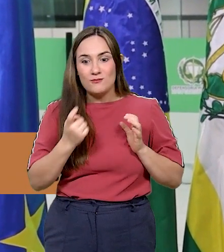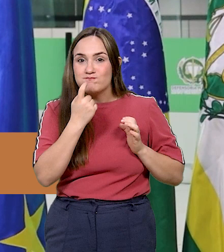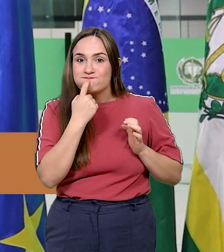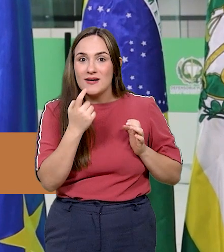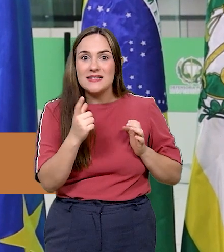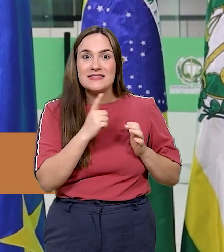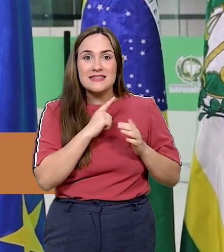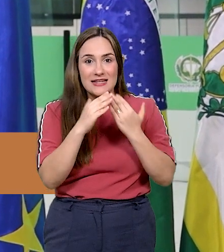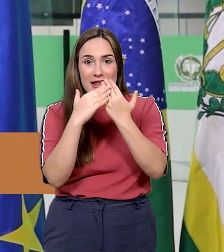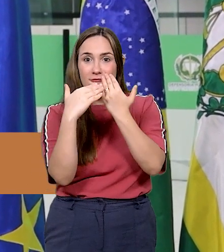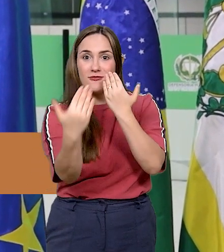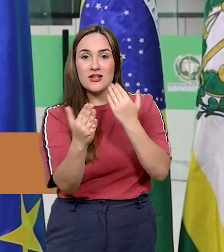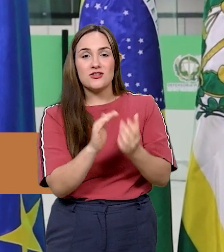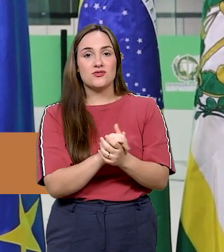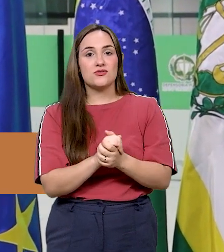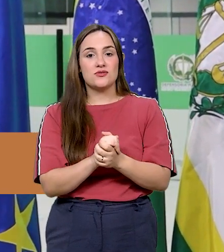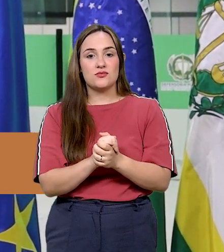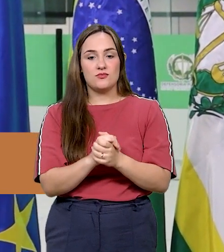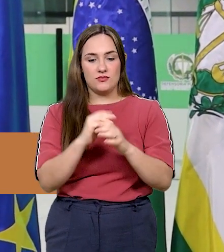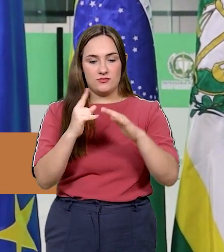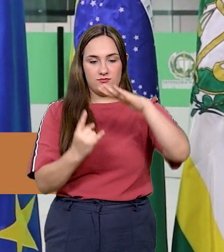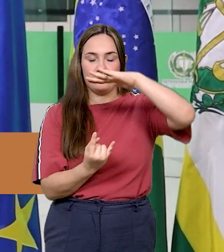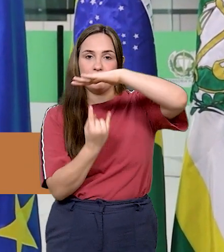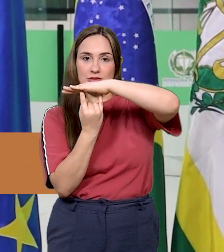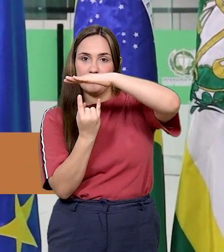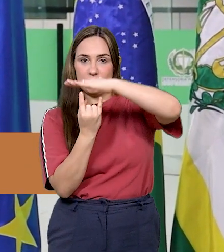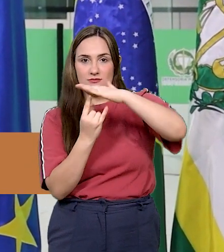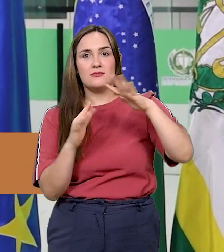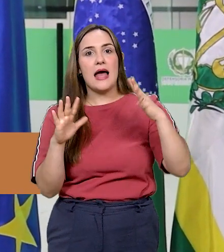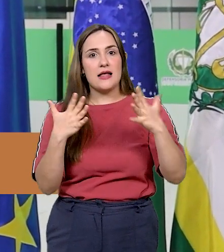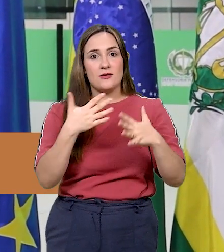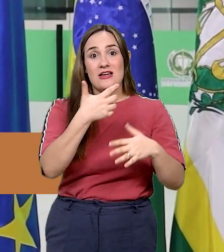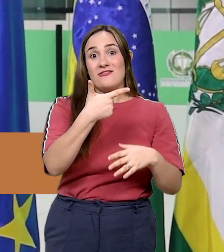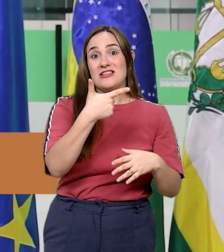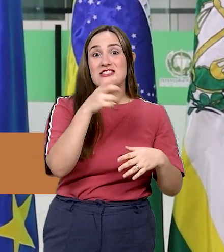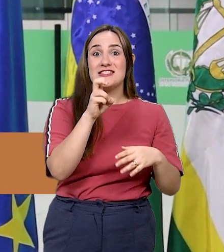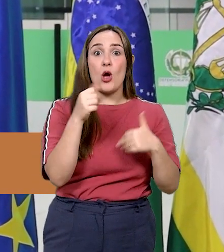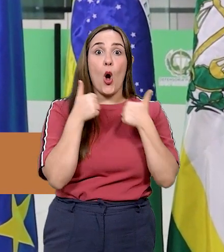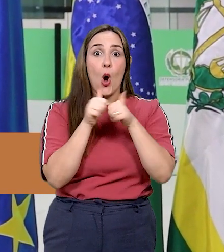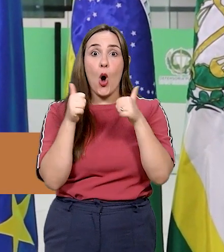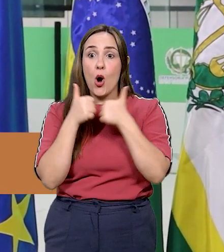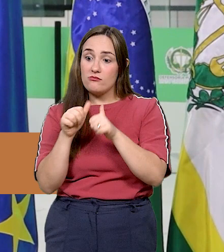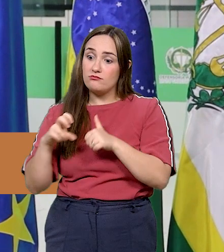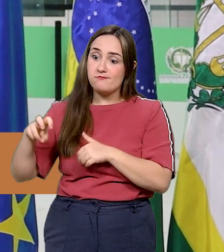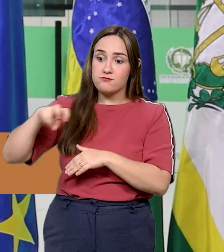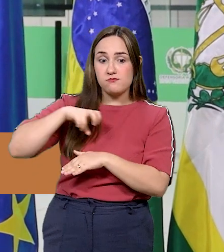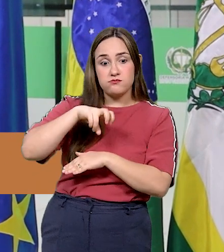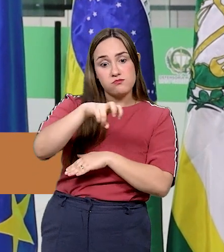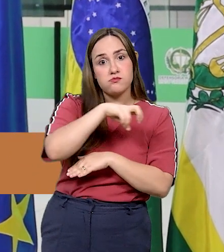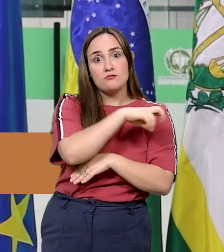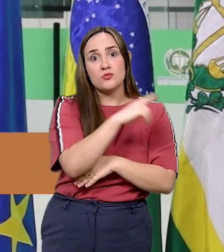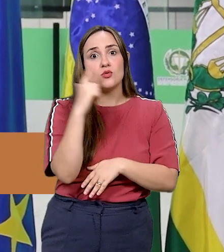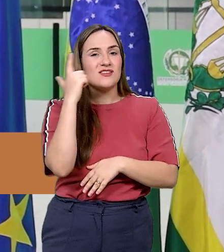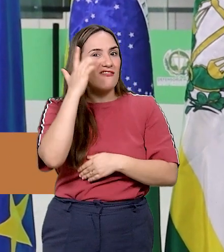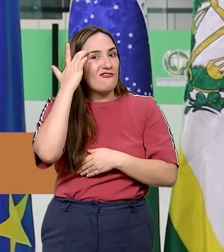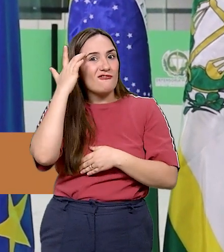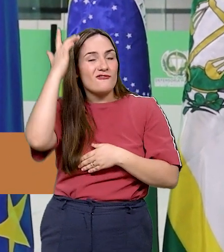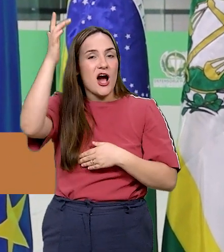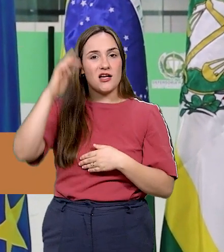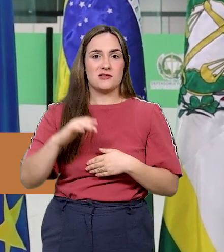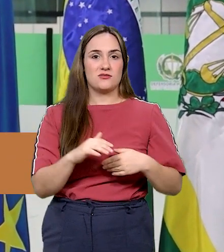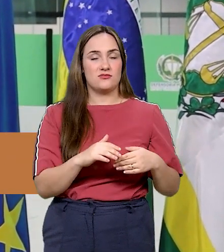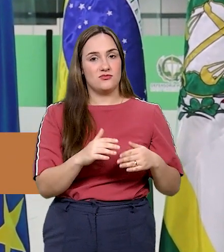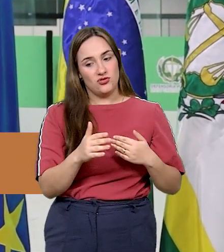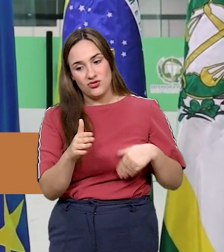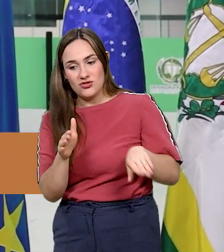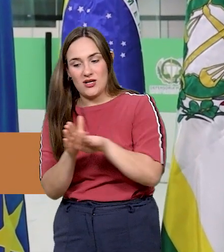na frente da nossa unidade, o acesso a mais de 25 linhas de ônibus, facilitando assim o